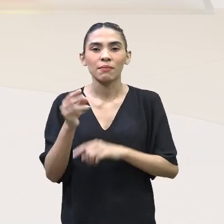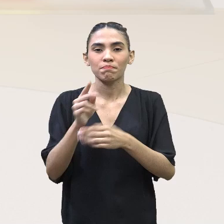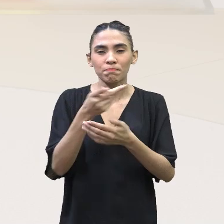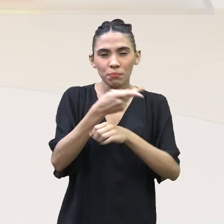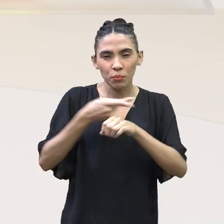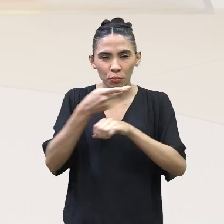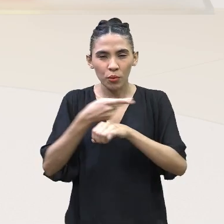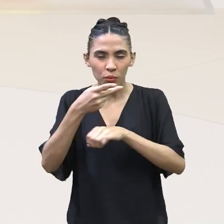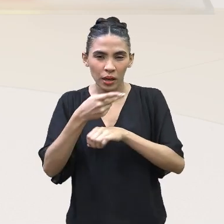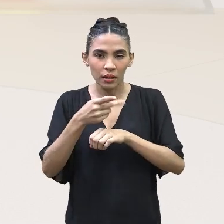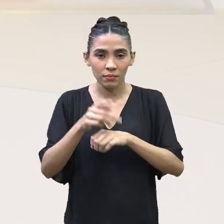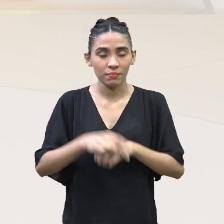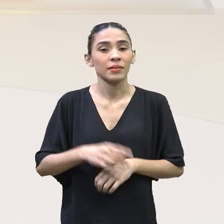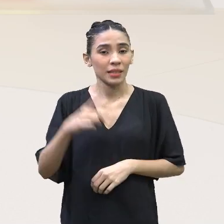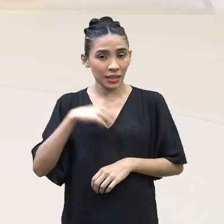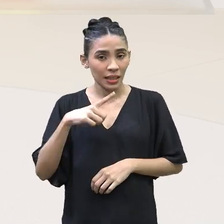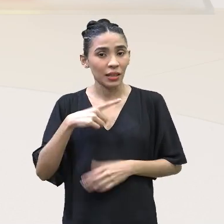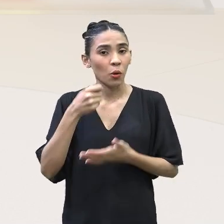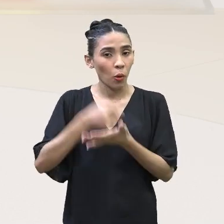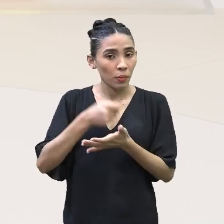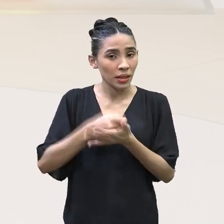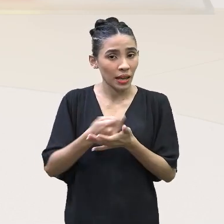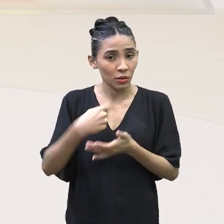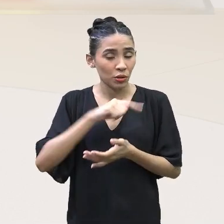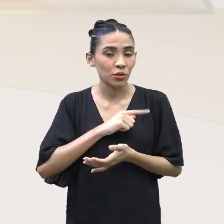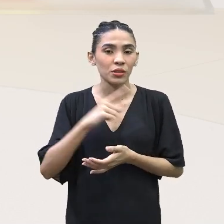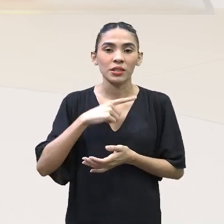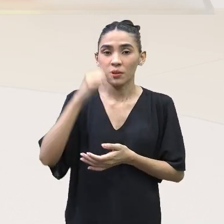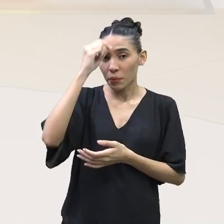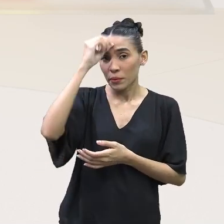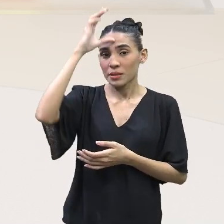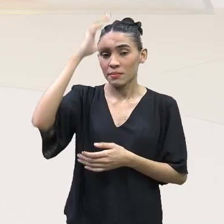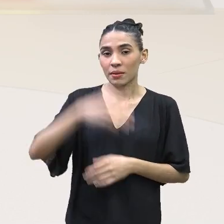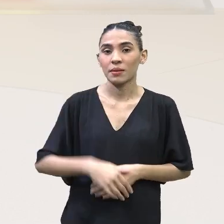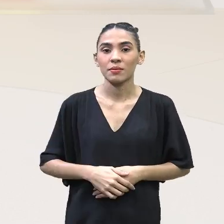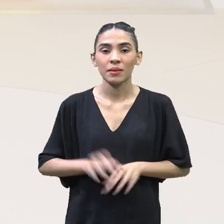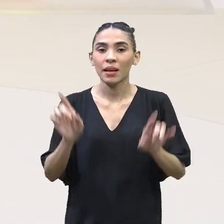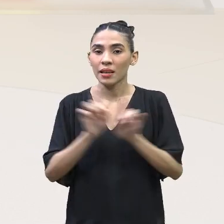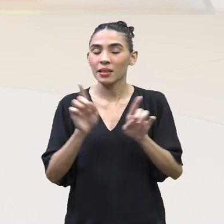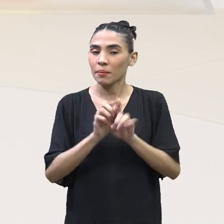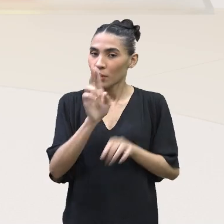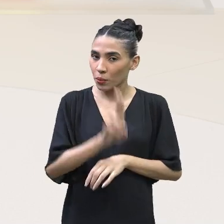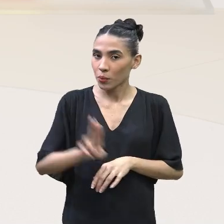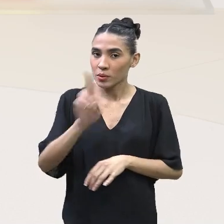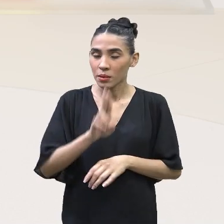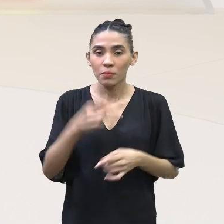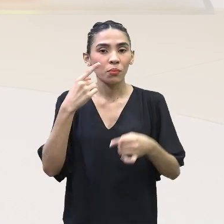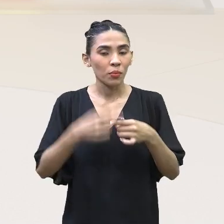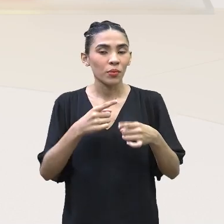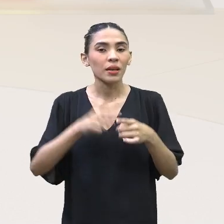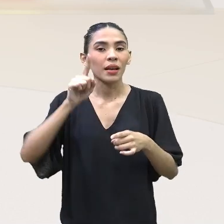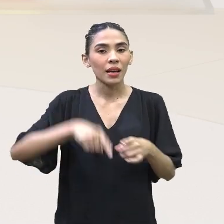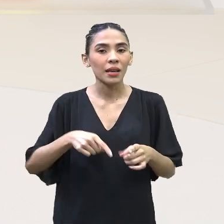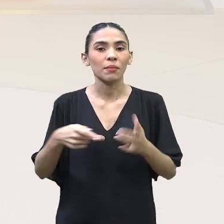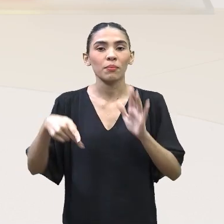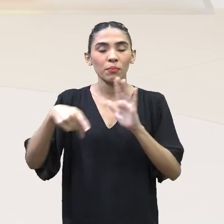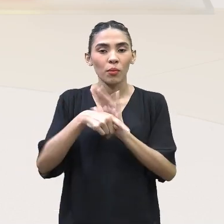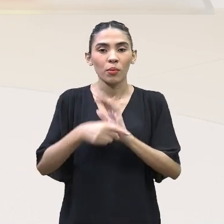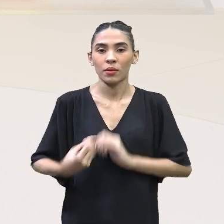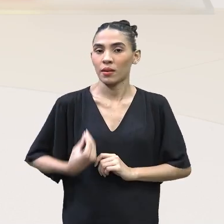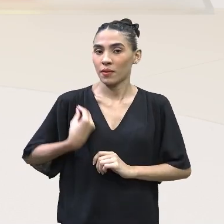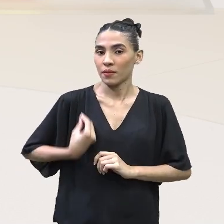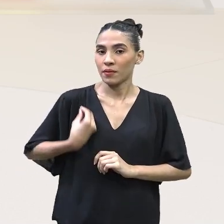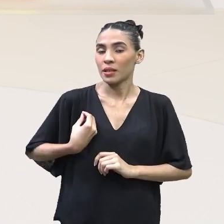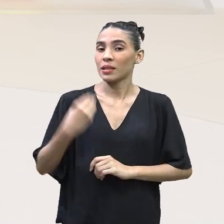lá? Ela existe. É obrigado que nós tenhamos conhecimento e façamos uso, porque faz parte da vida